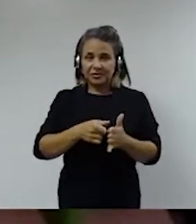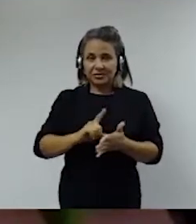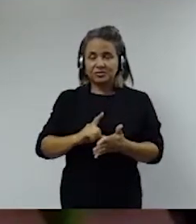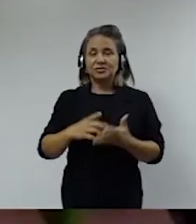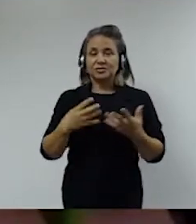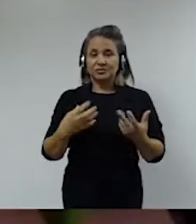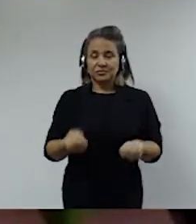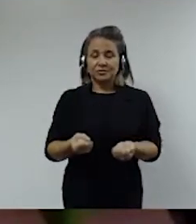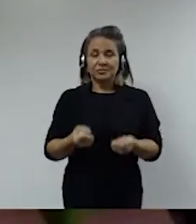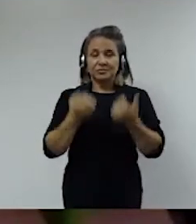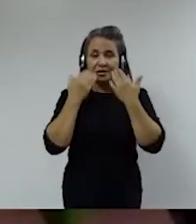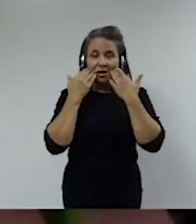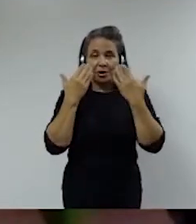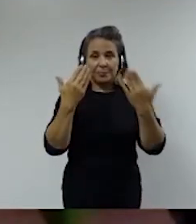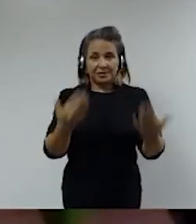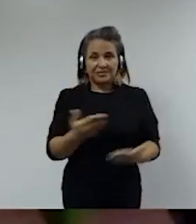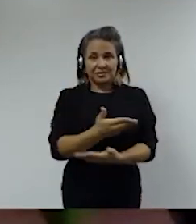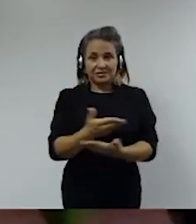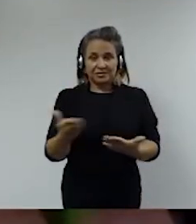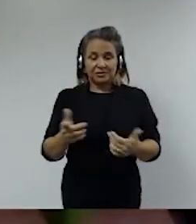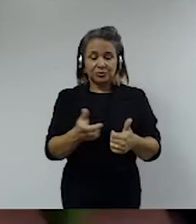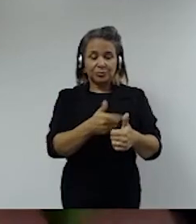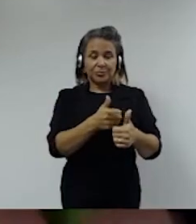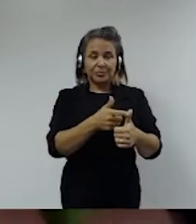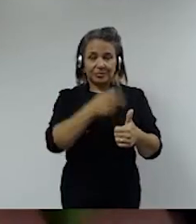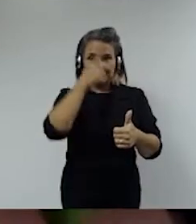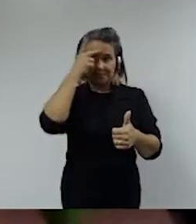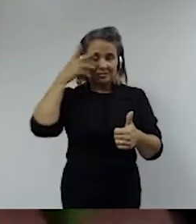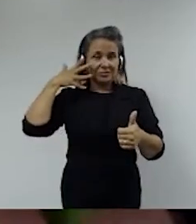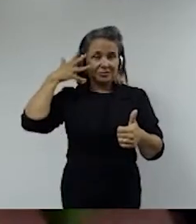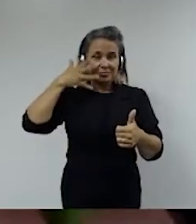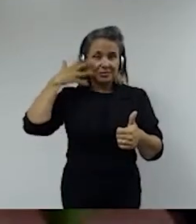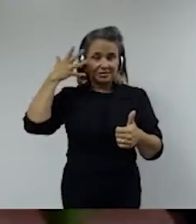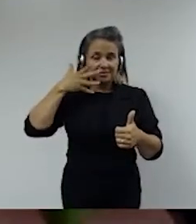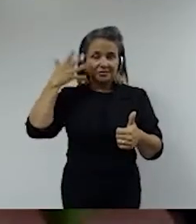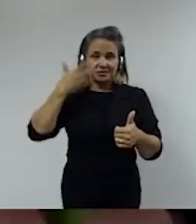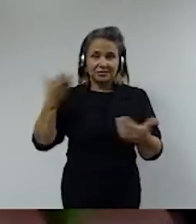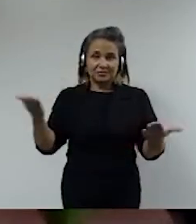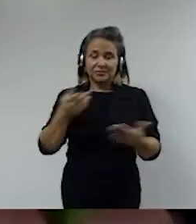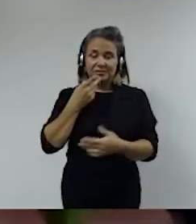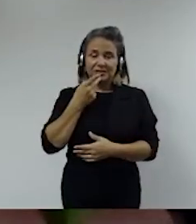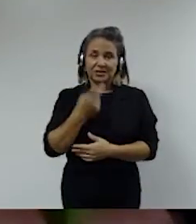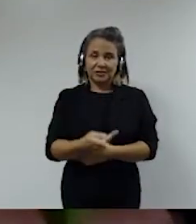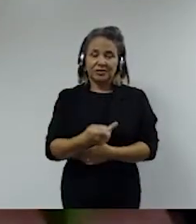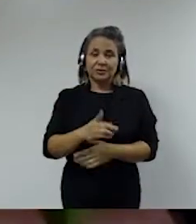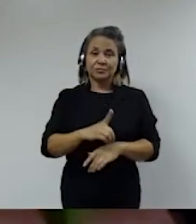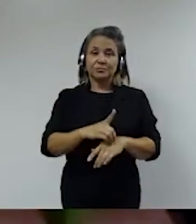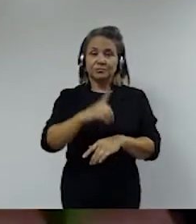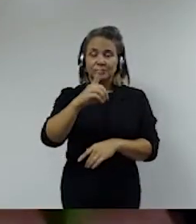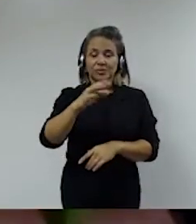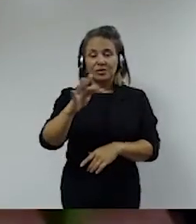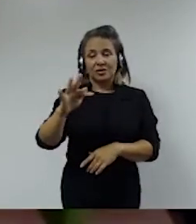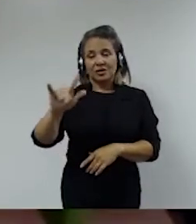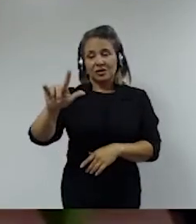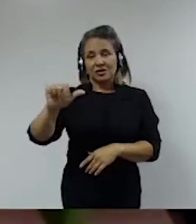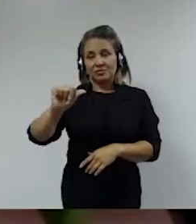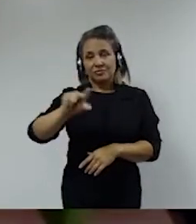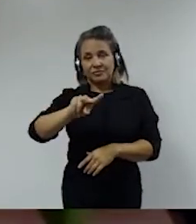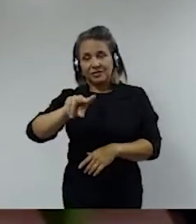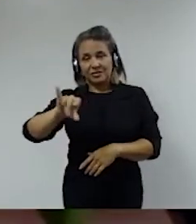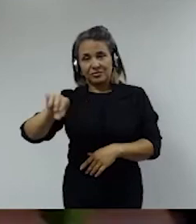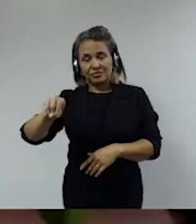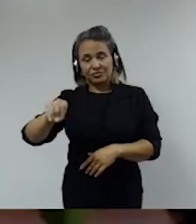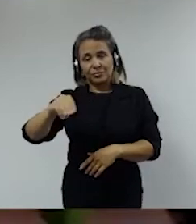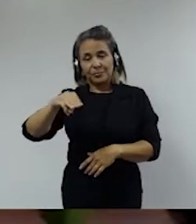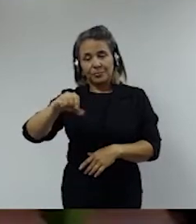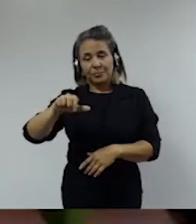estudar, apresento a vocês o nosso primeiro palestrante, a quem passo a palavra, Dr. Flávio Mirza. Boa